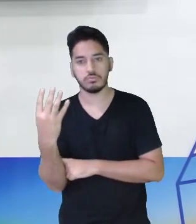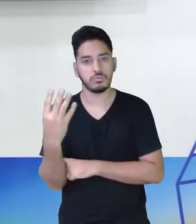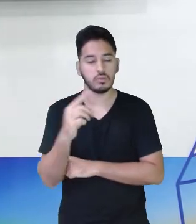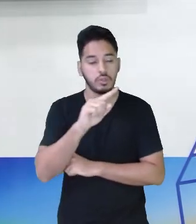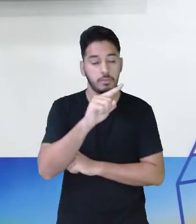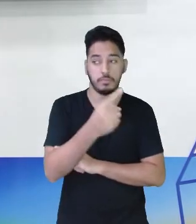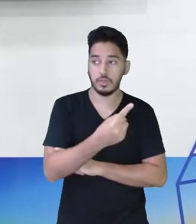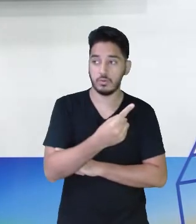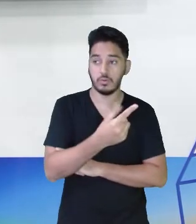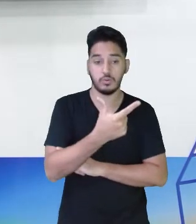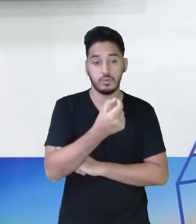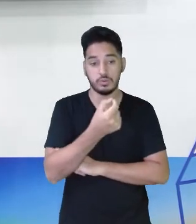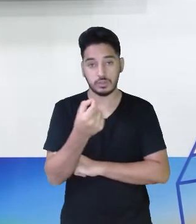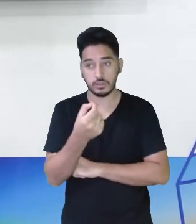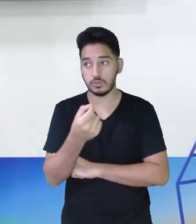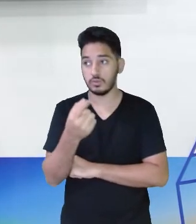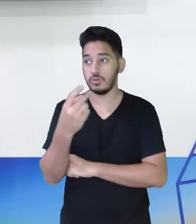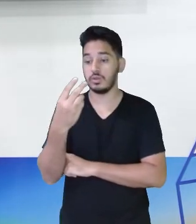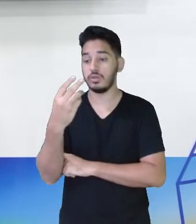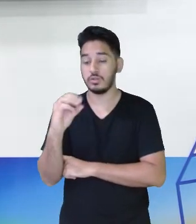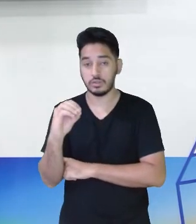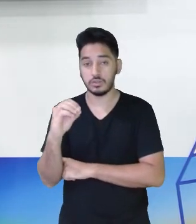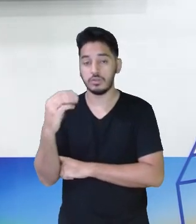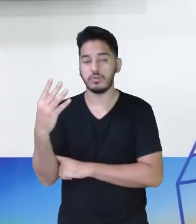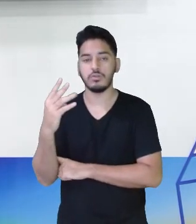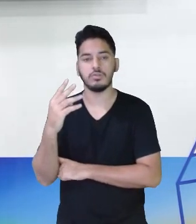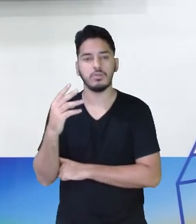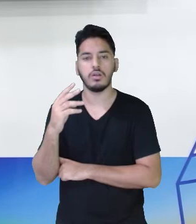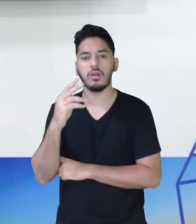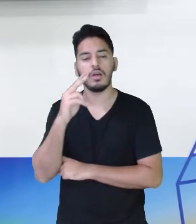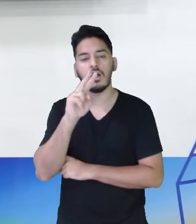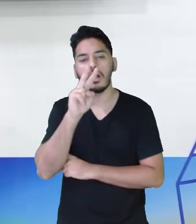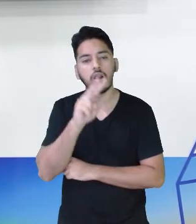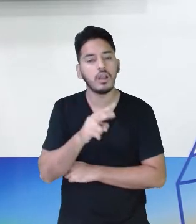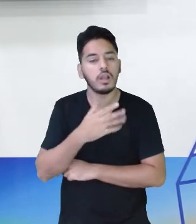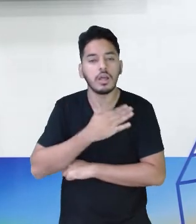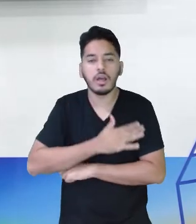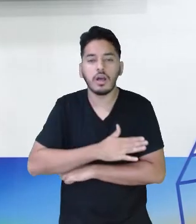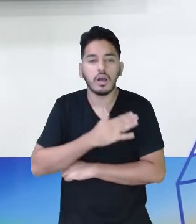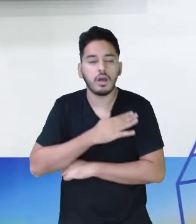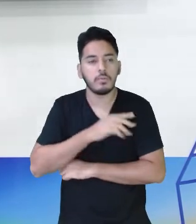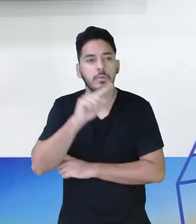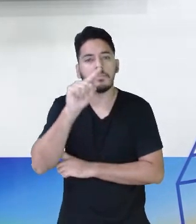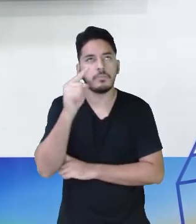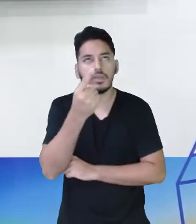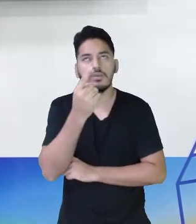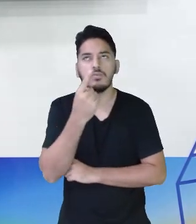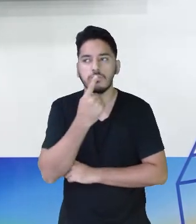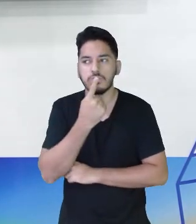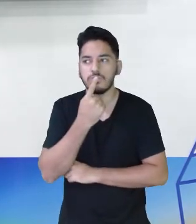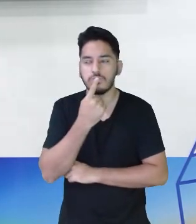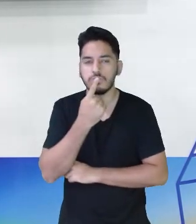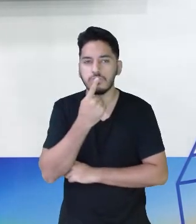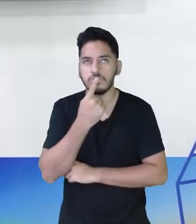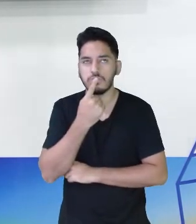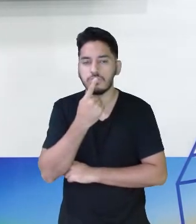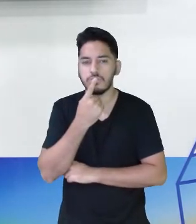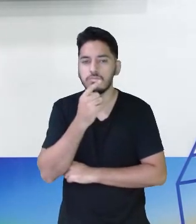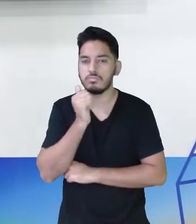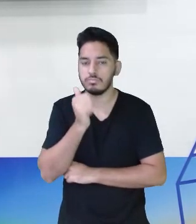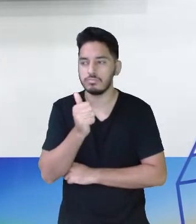1234. Fiquei em dúvida, como é que eu vou decompor? Lê devagar. 1000.